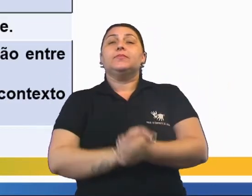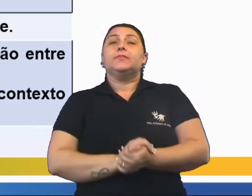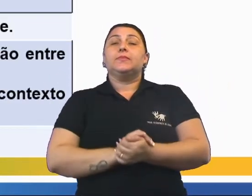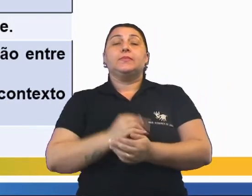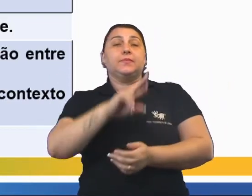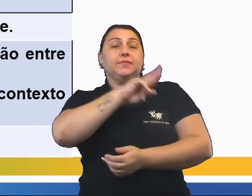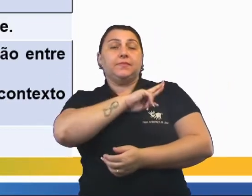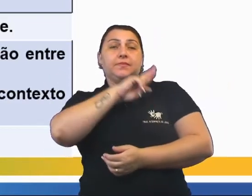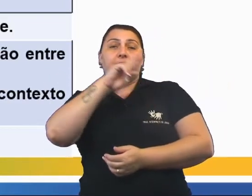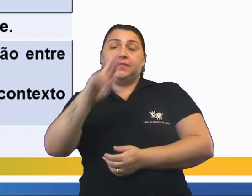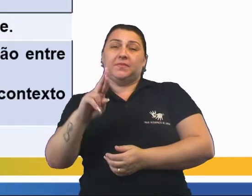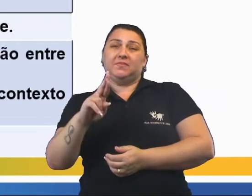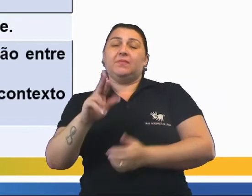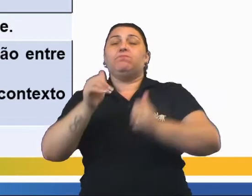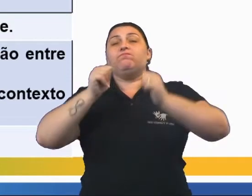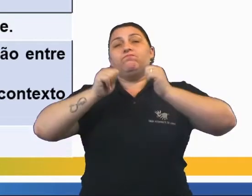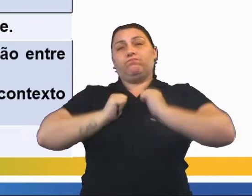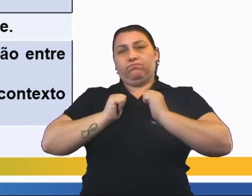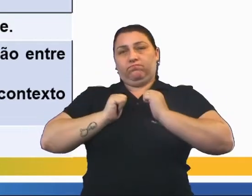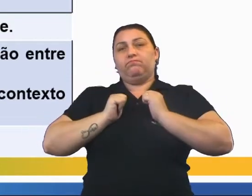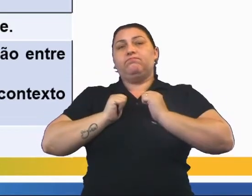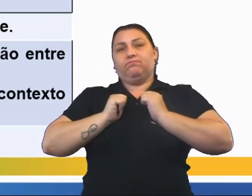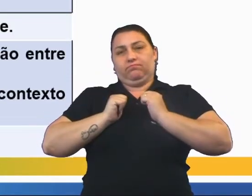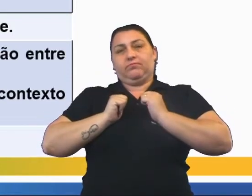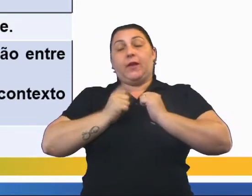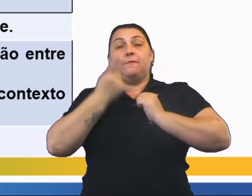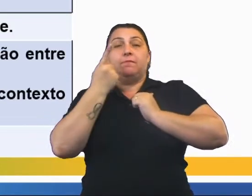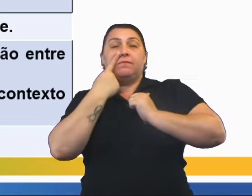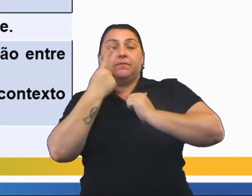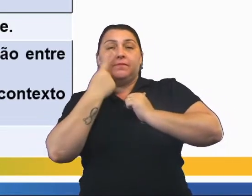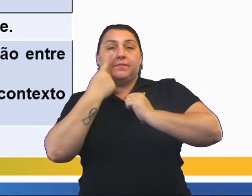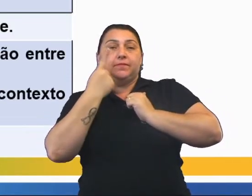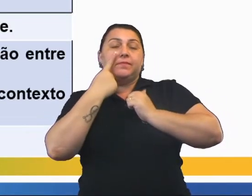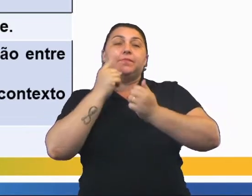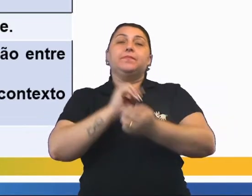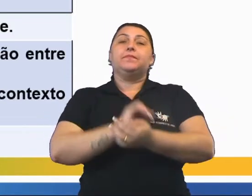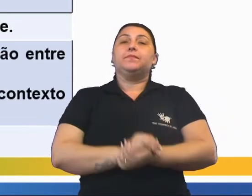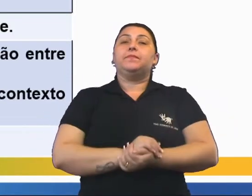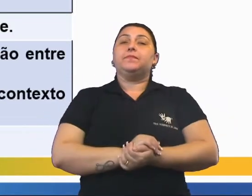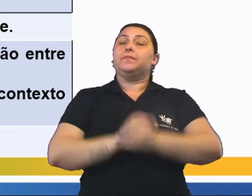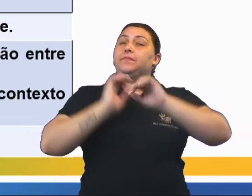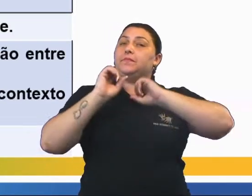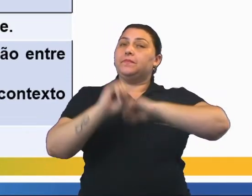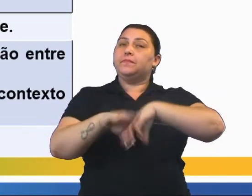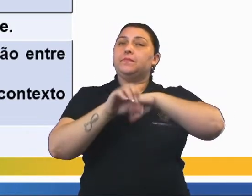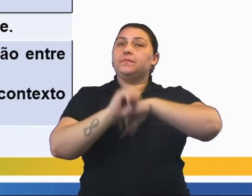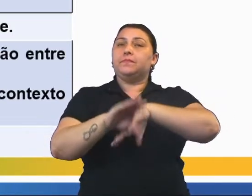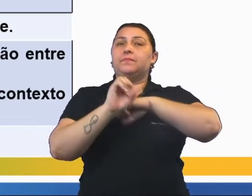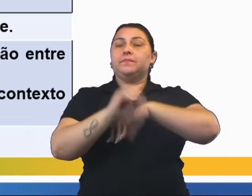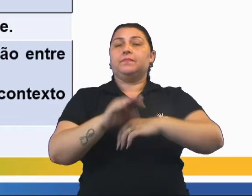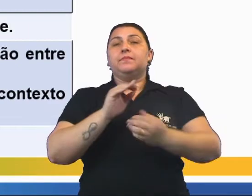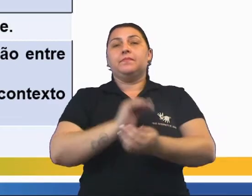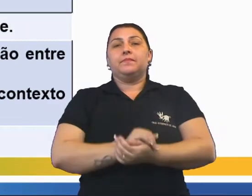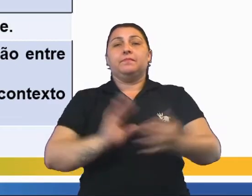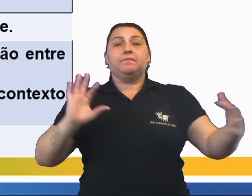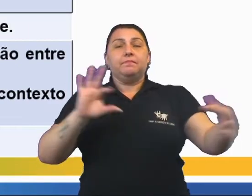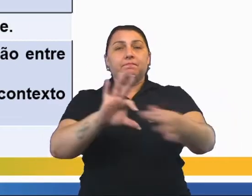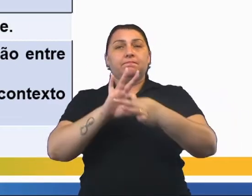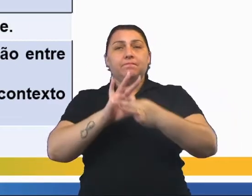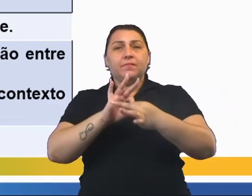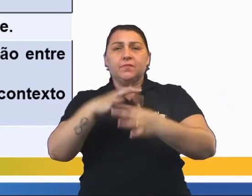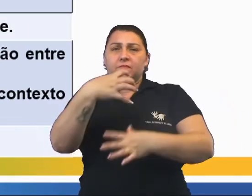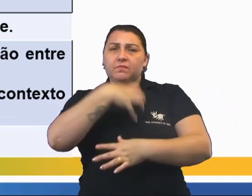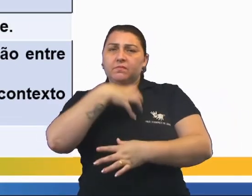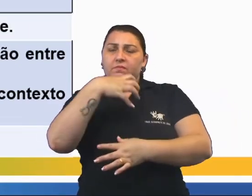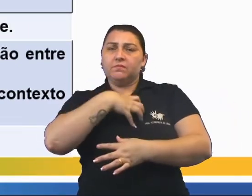entre as religiões acomodam as religiões. E vejam bem, nessa questão dos ensinamentos, que está muito ligado à